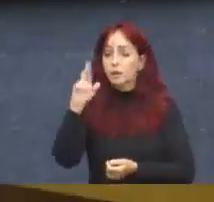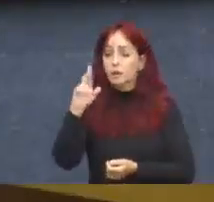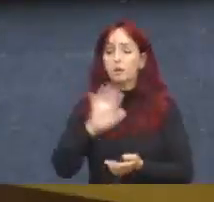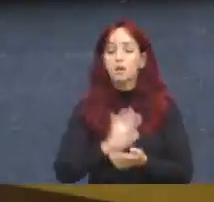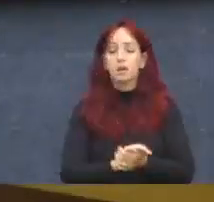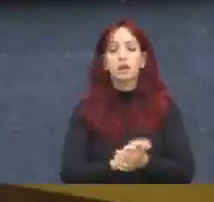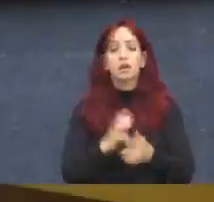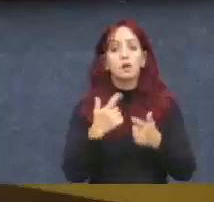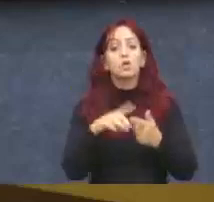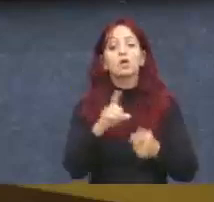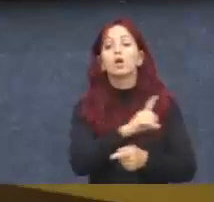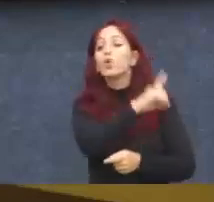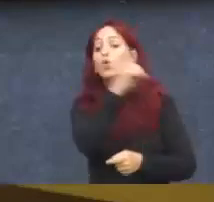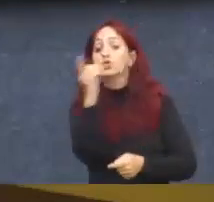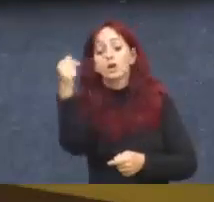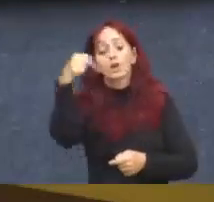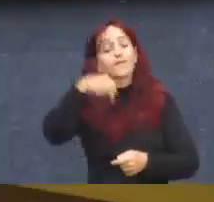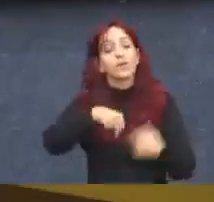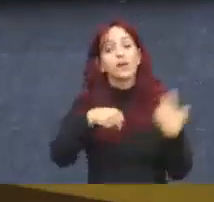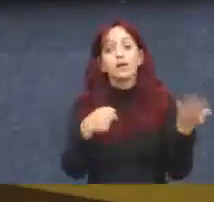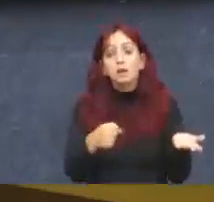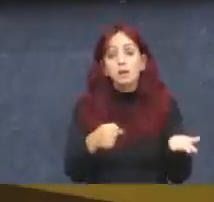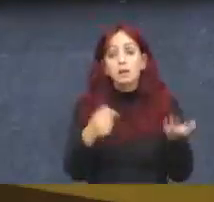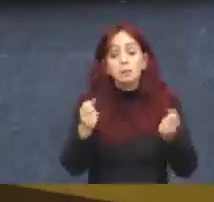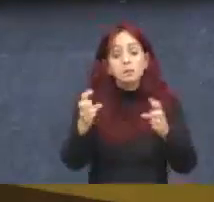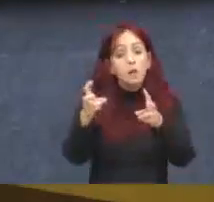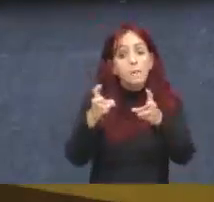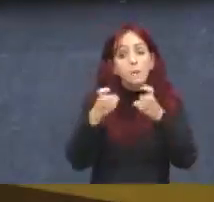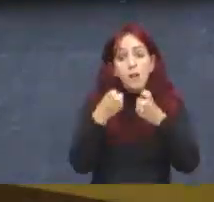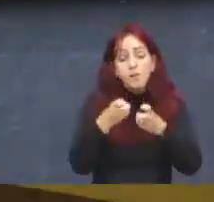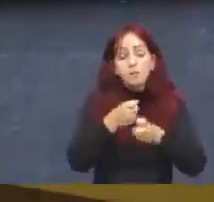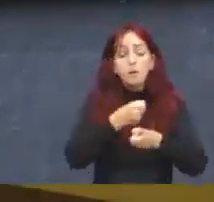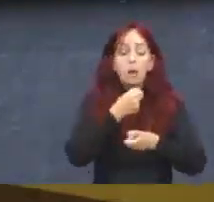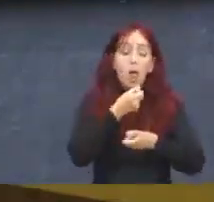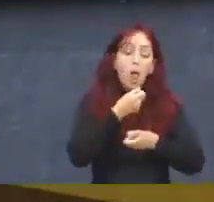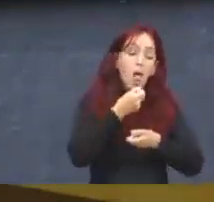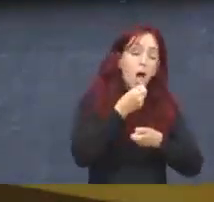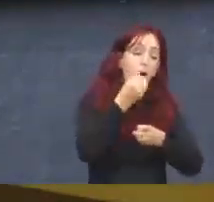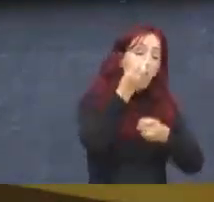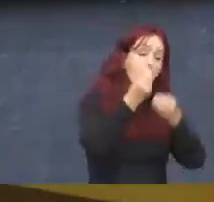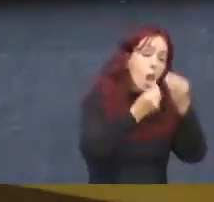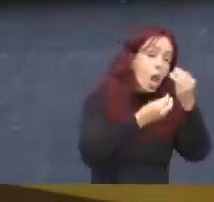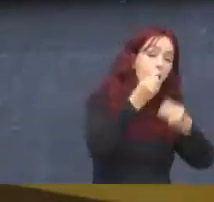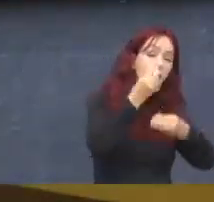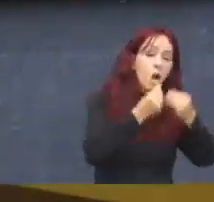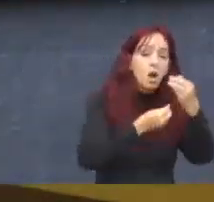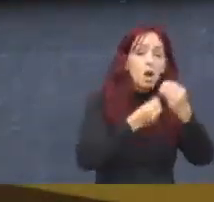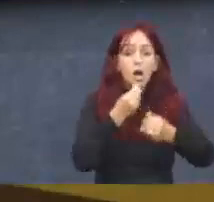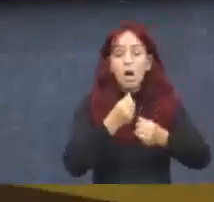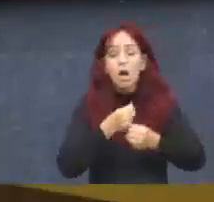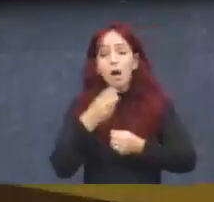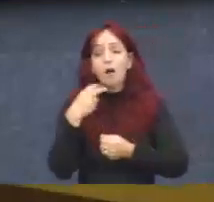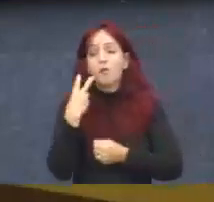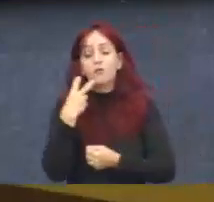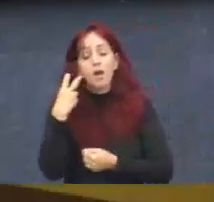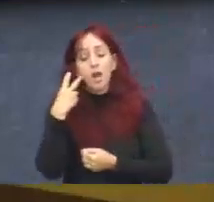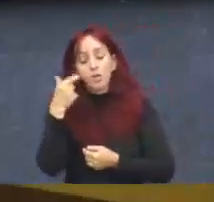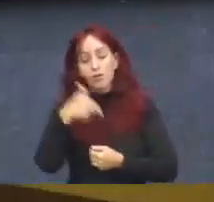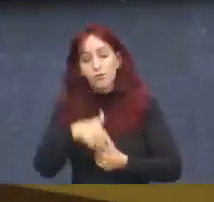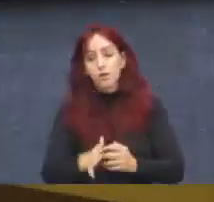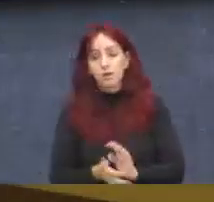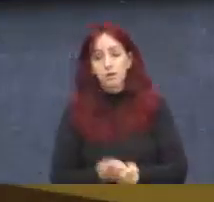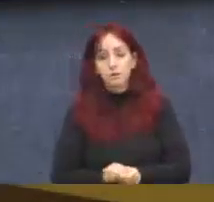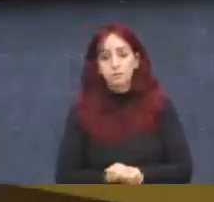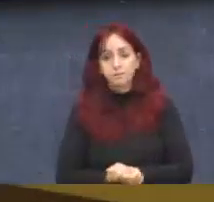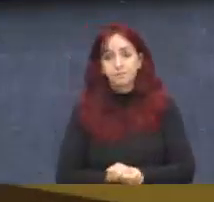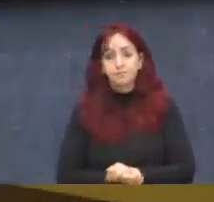dia que ele vem aqui, ele ter que escutar essa baboseira toda que o vereador veio esse microfone dizer. Me permita, vereador, está